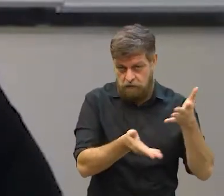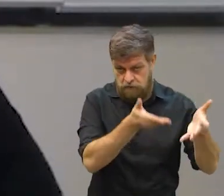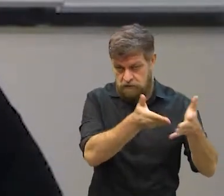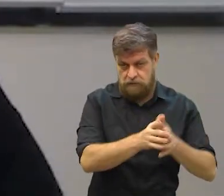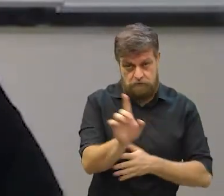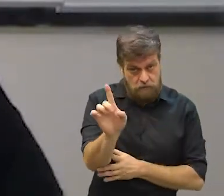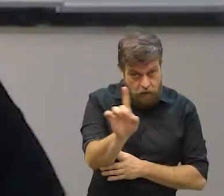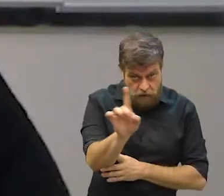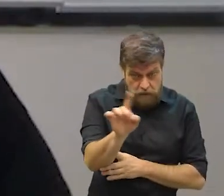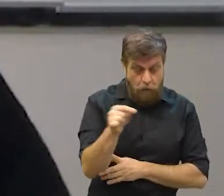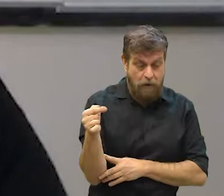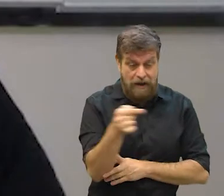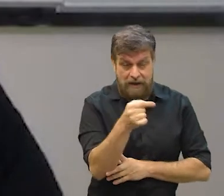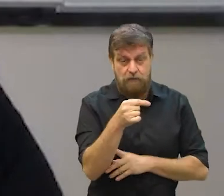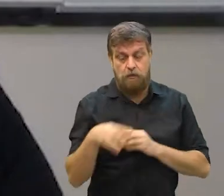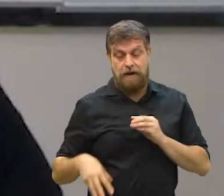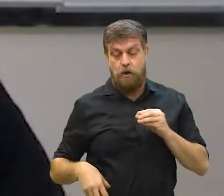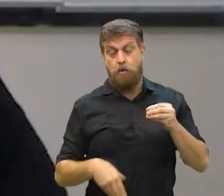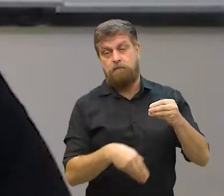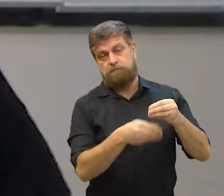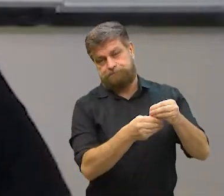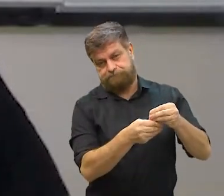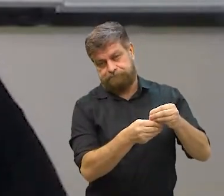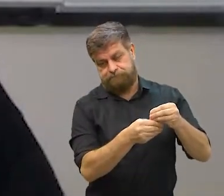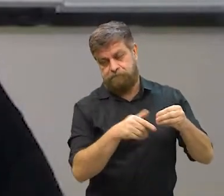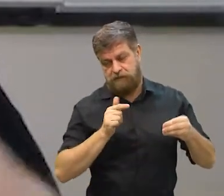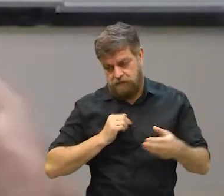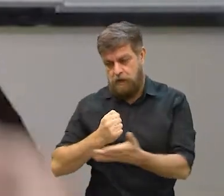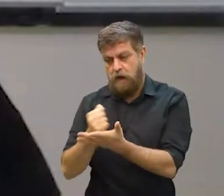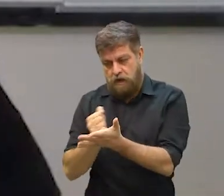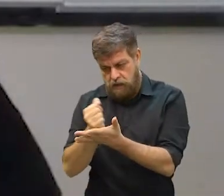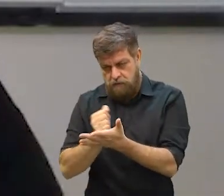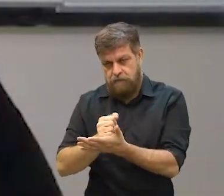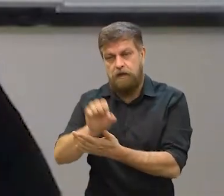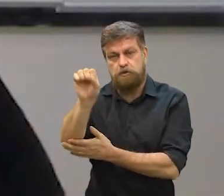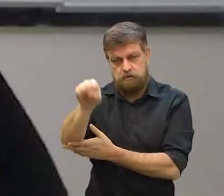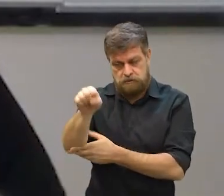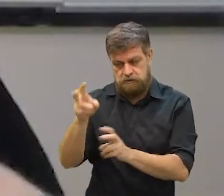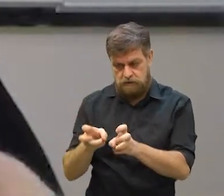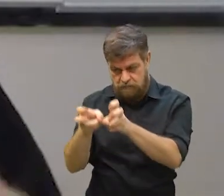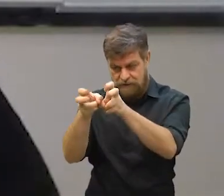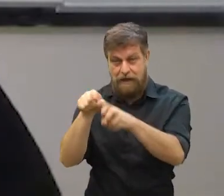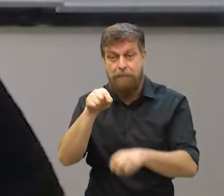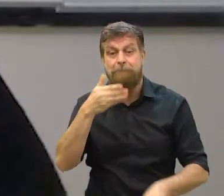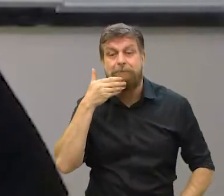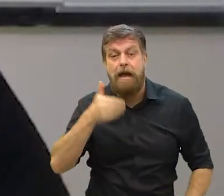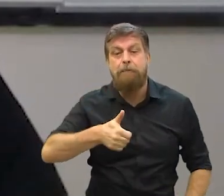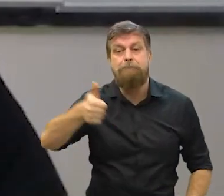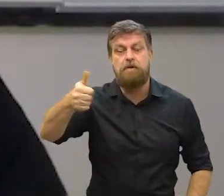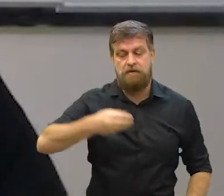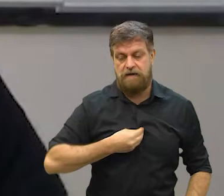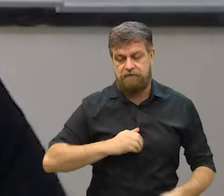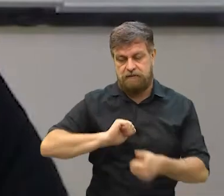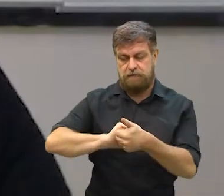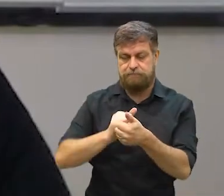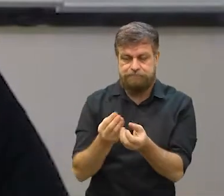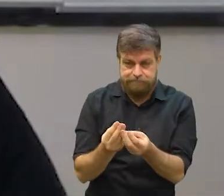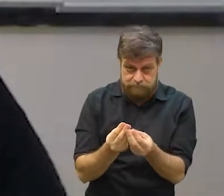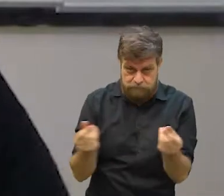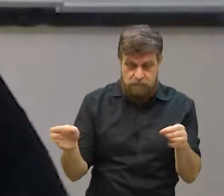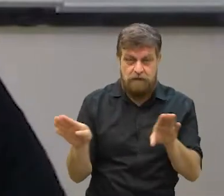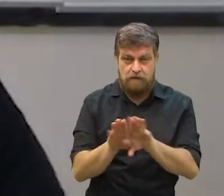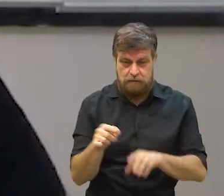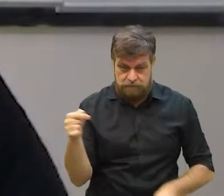tratamento oncológico. Ela vai ser um coadjuvante importante para sintomas, para melhora da qualidade de vida